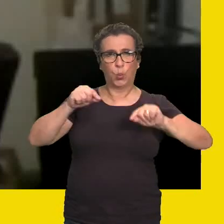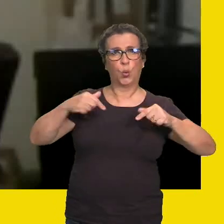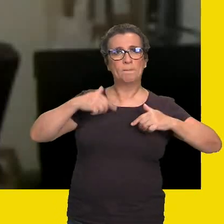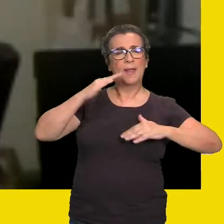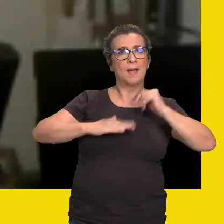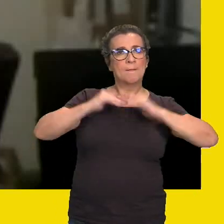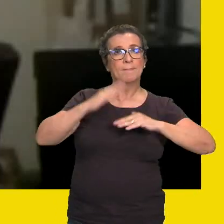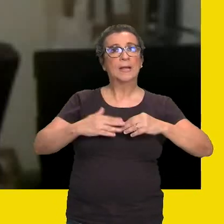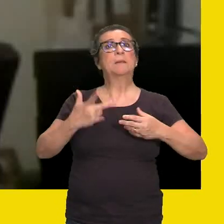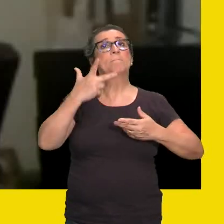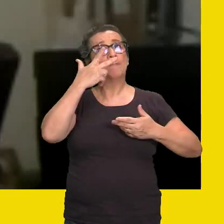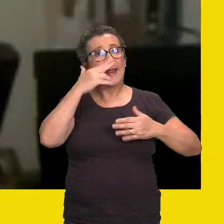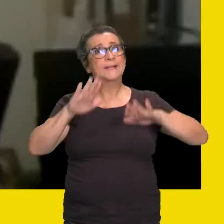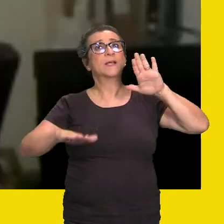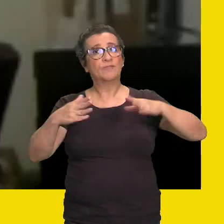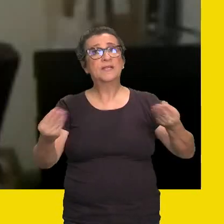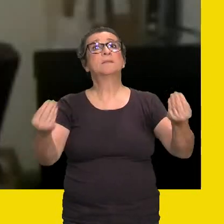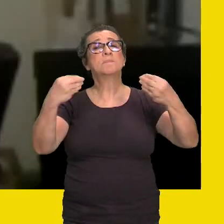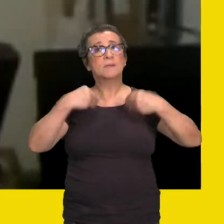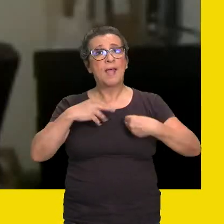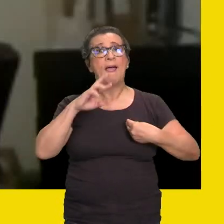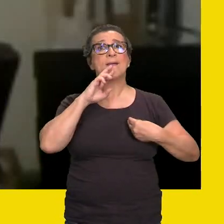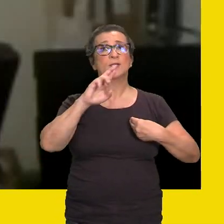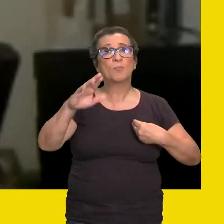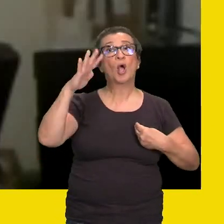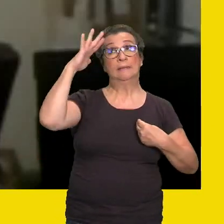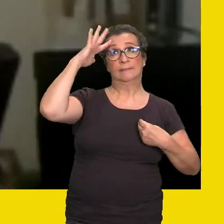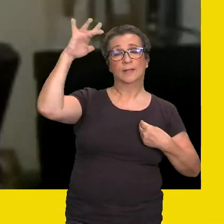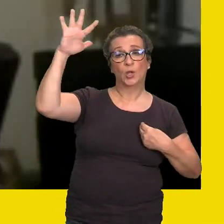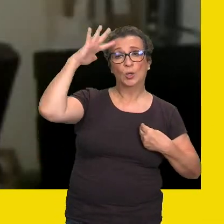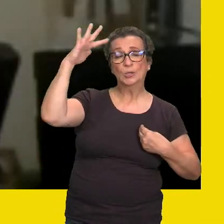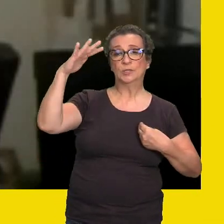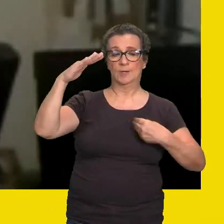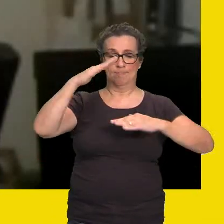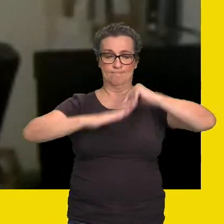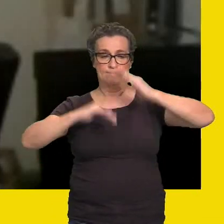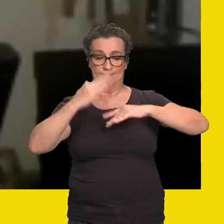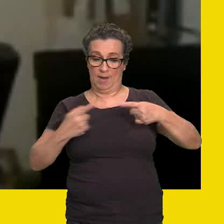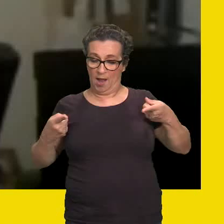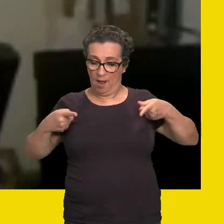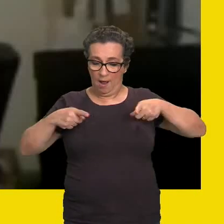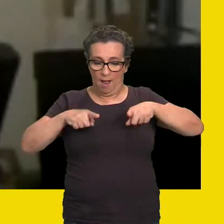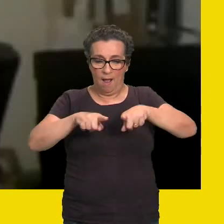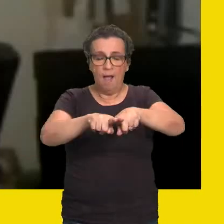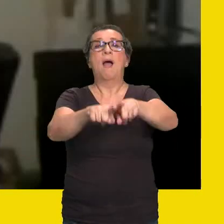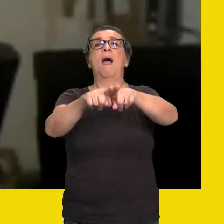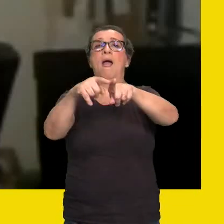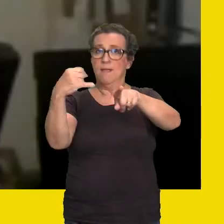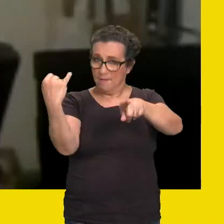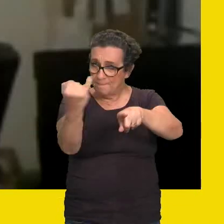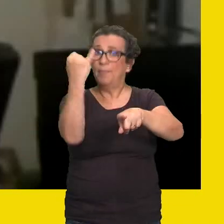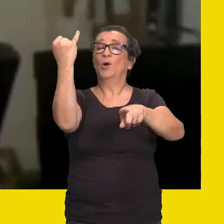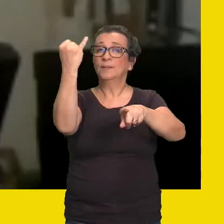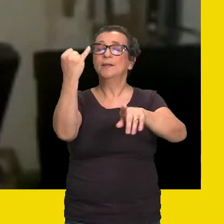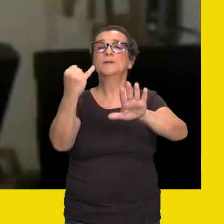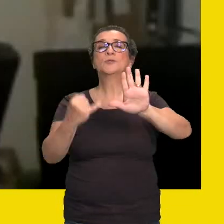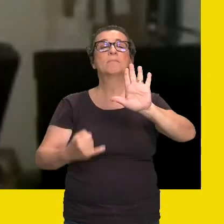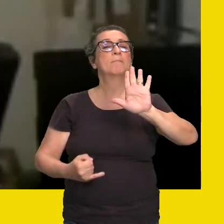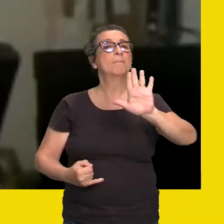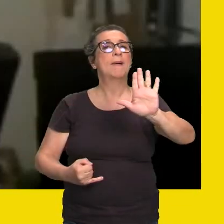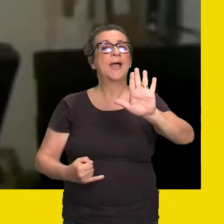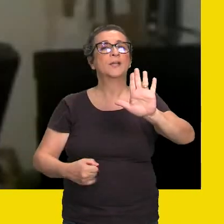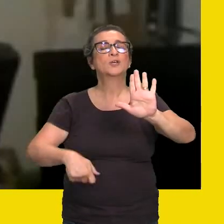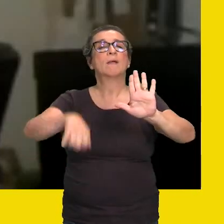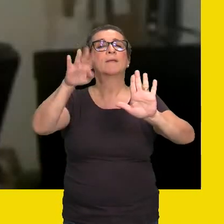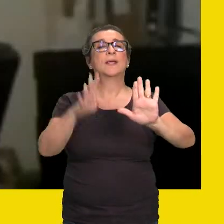repente, algumas respostas, que a teoria e a prática juntas, elas são muito importantes, mas quem me